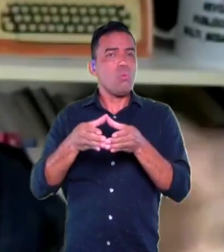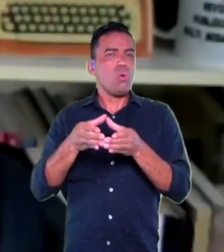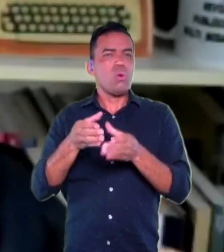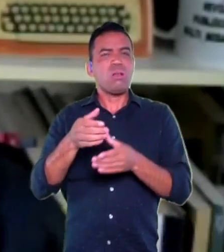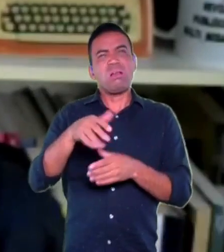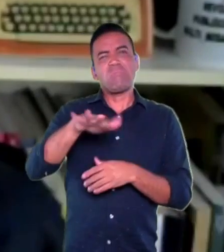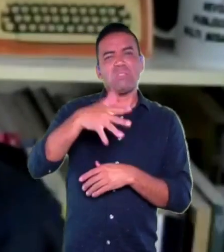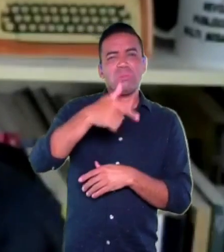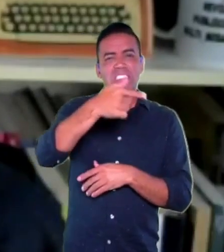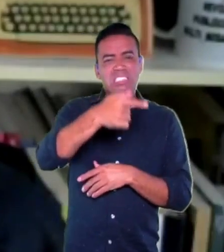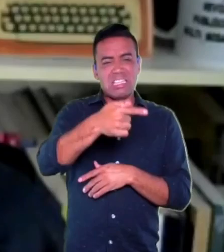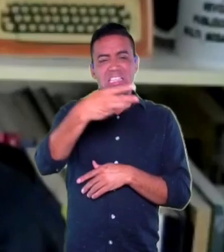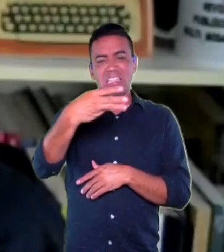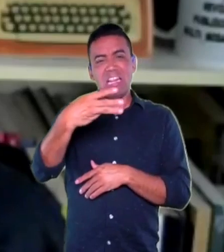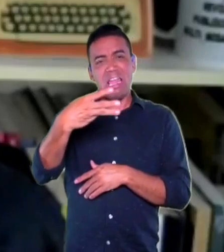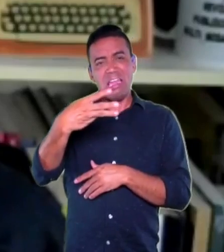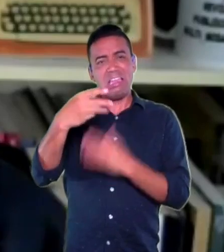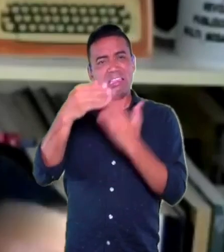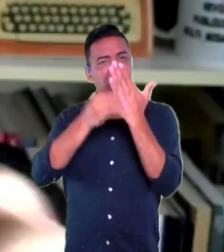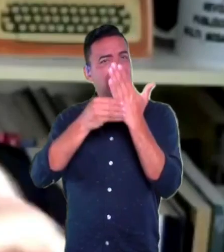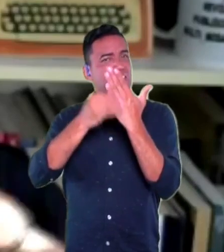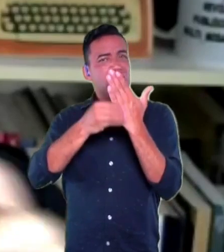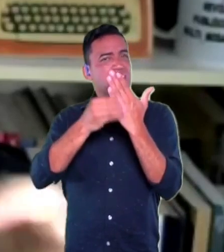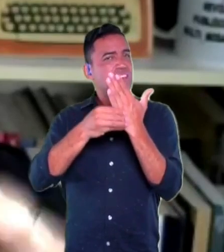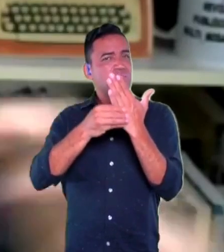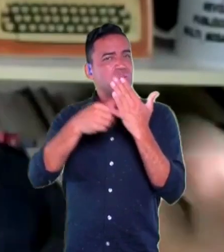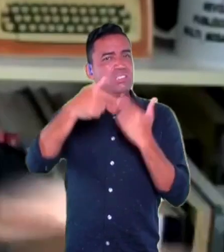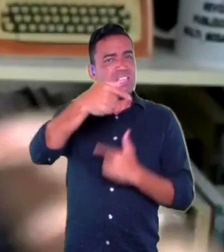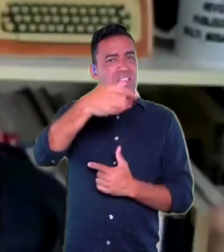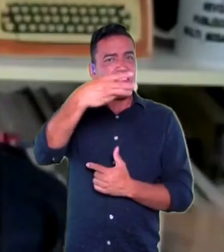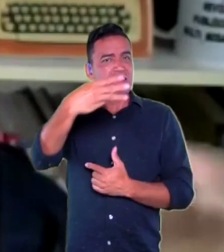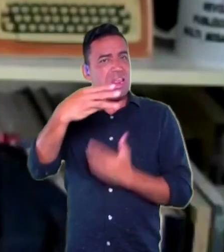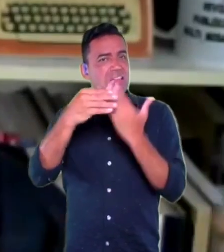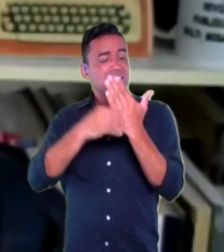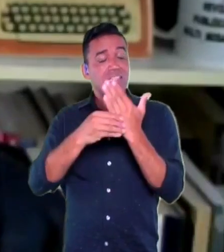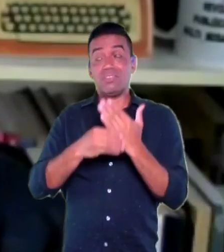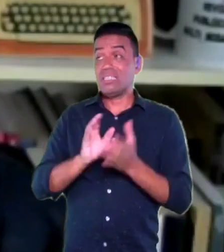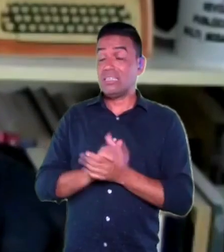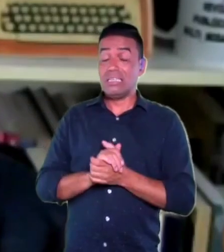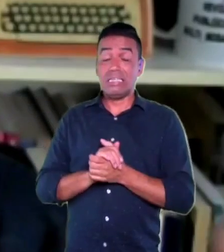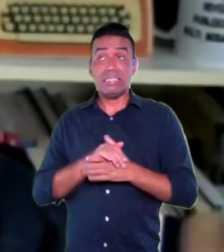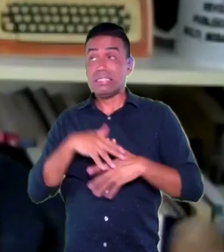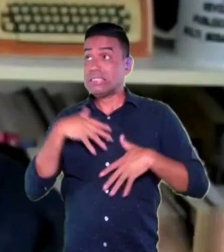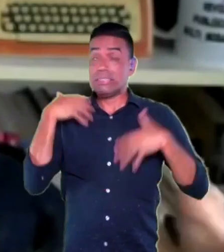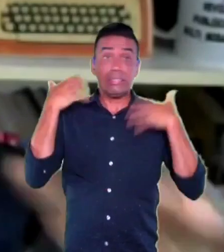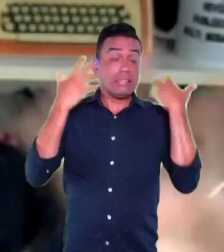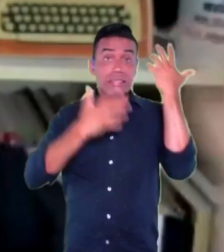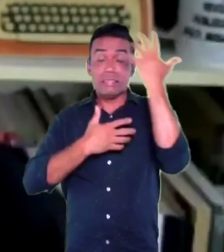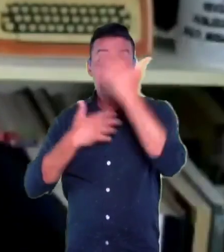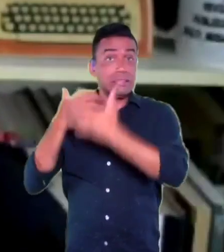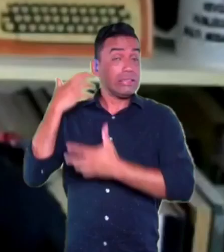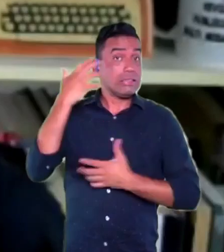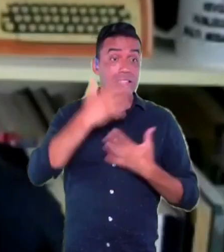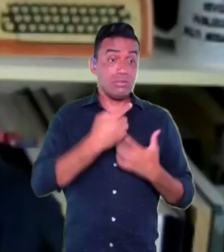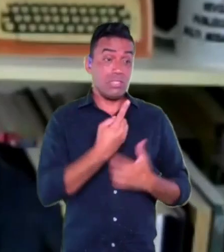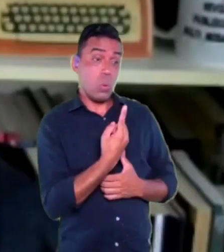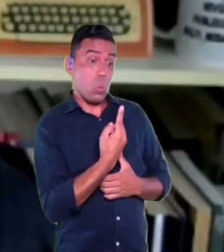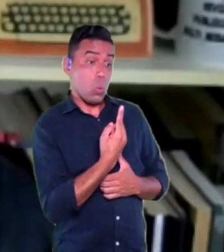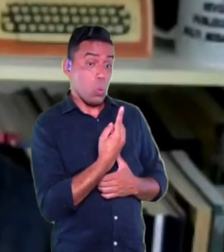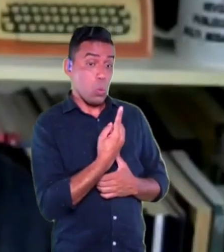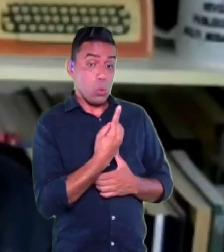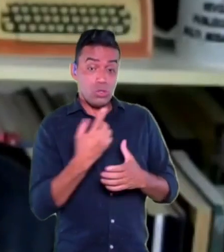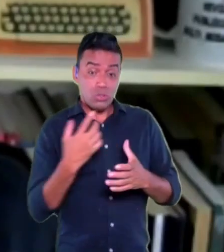tinha 73 livros. Você fica meio diluído ali também, né? Você é um de 70 e